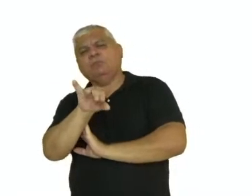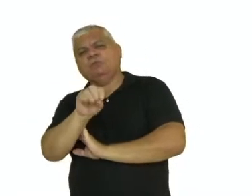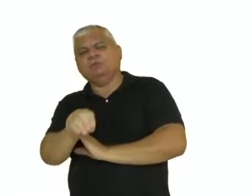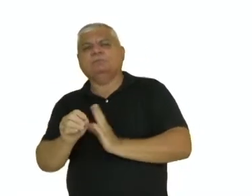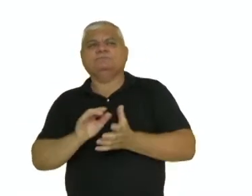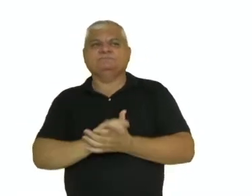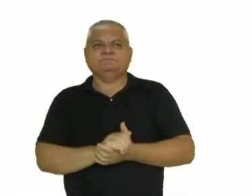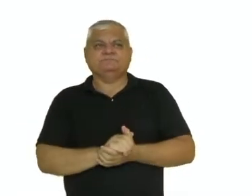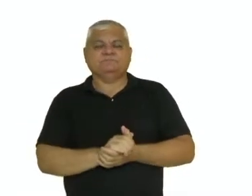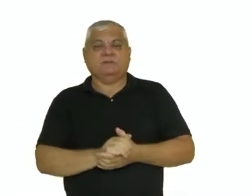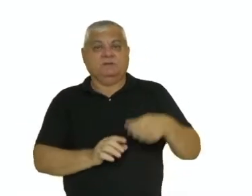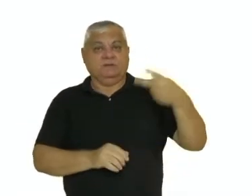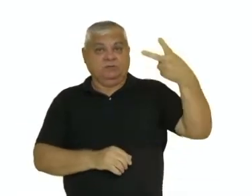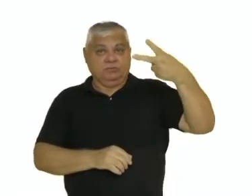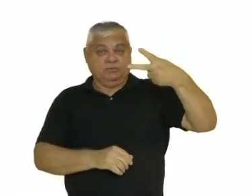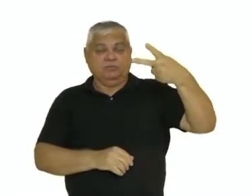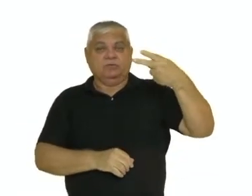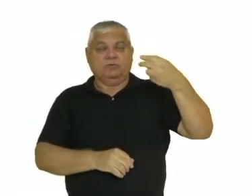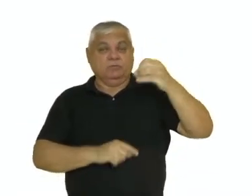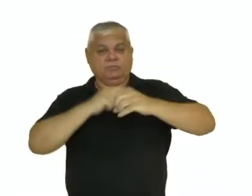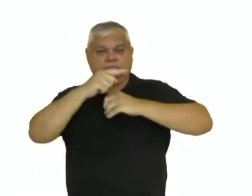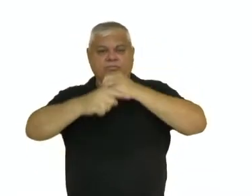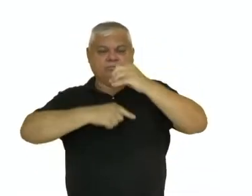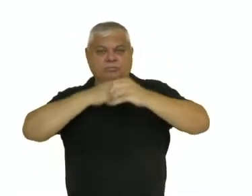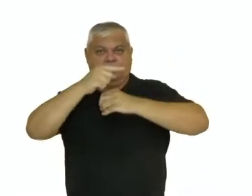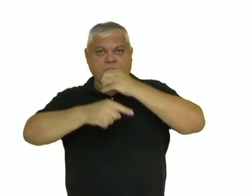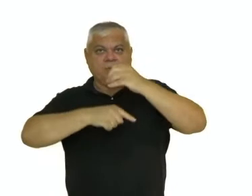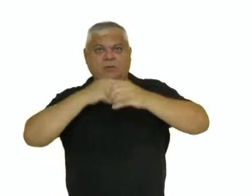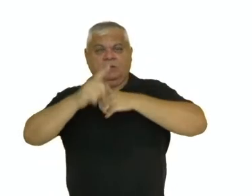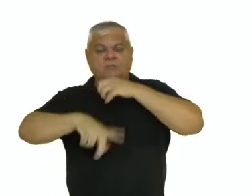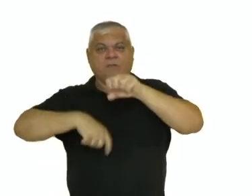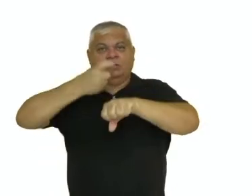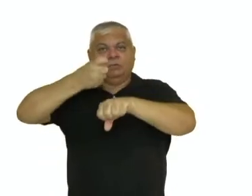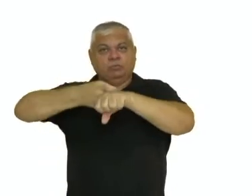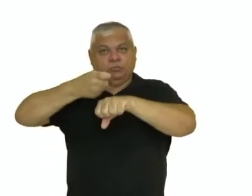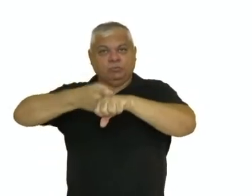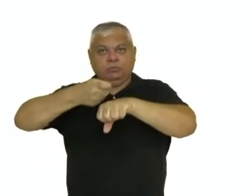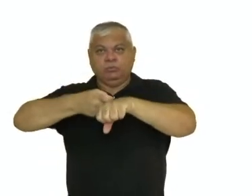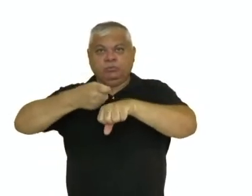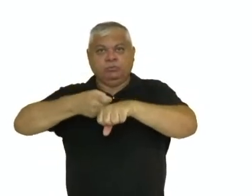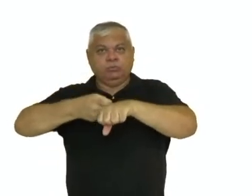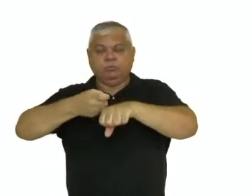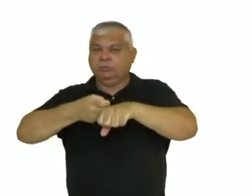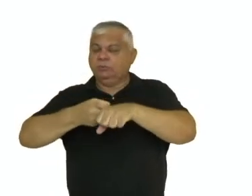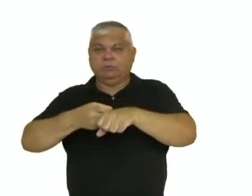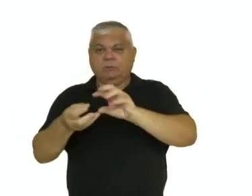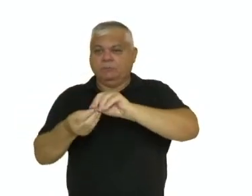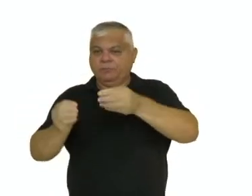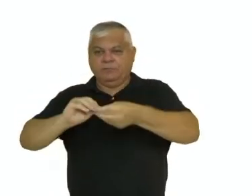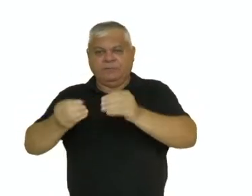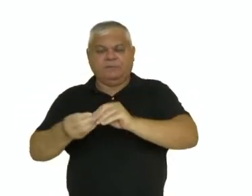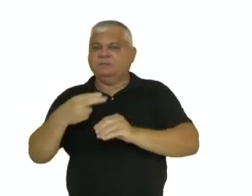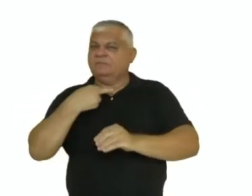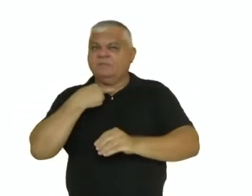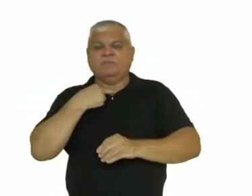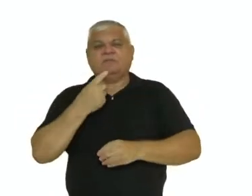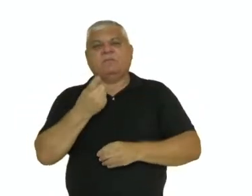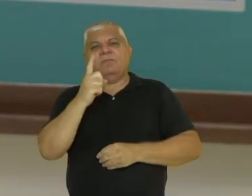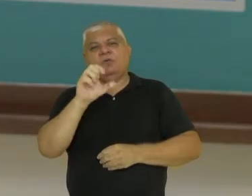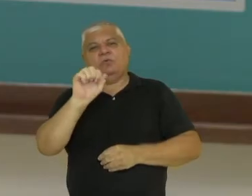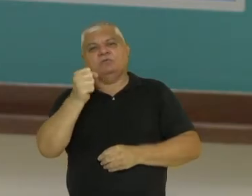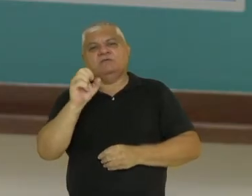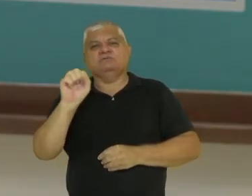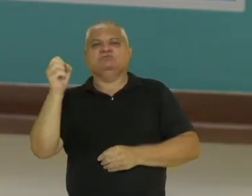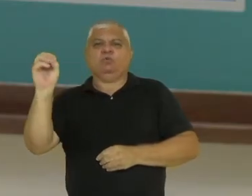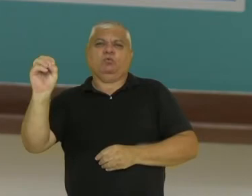começando lá com a frase 2. O átomo, como partícula maciça, indivisível e indestrutível, é de 1808 e era o